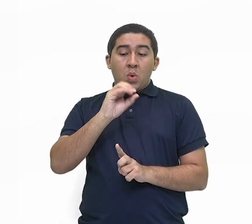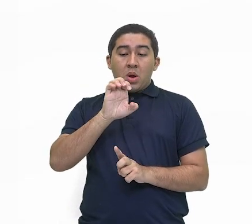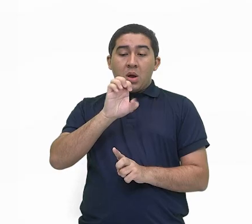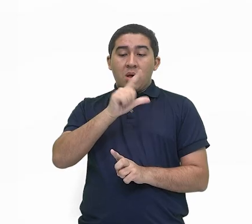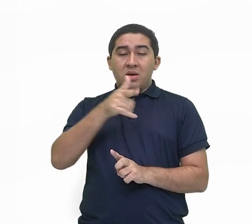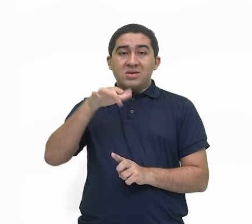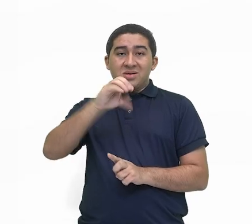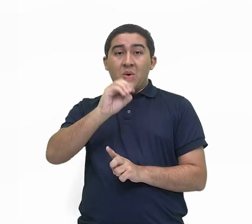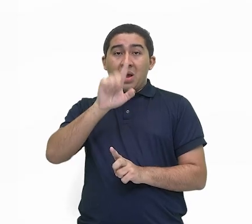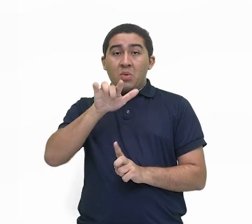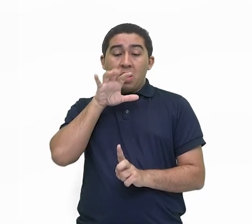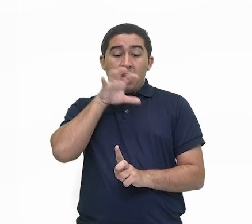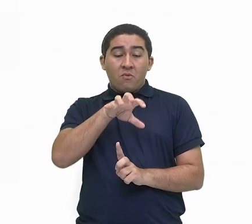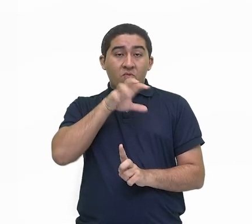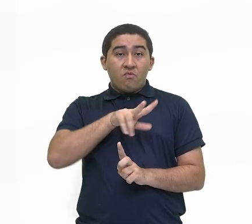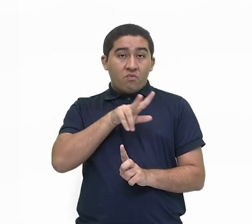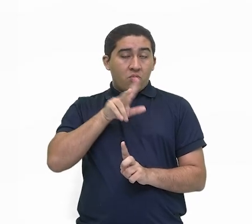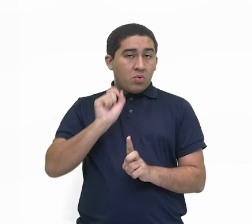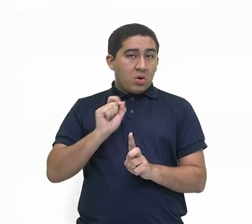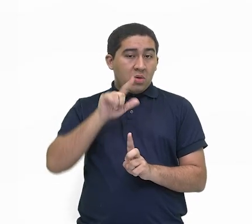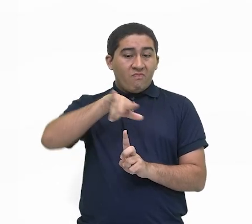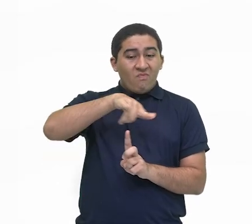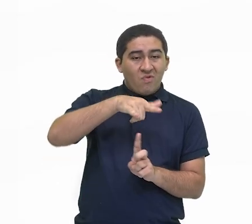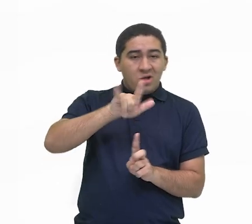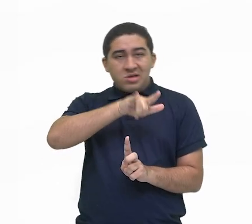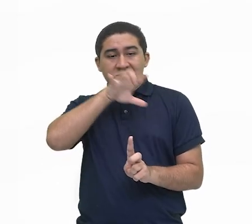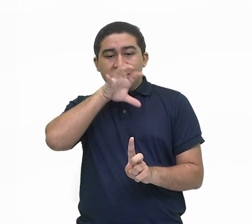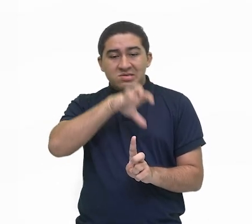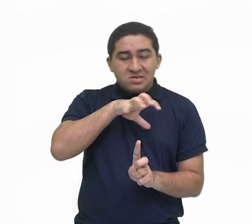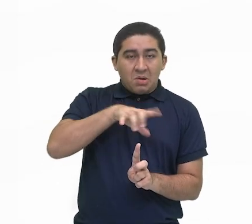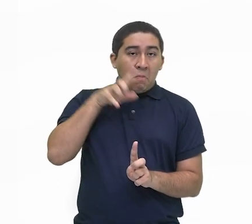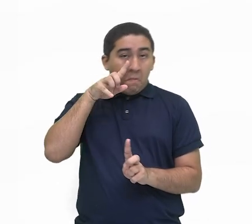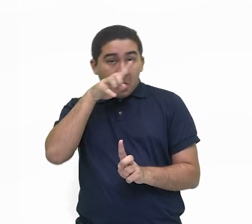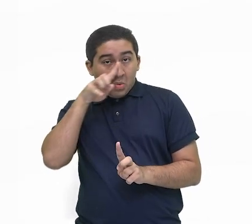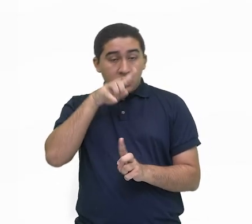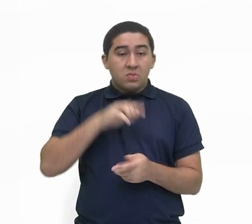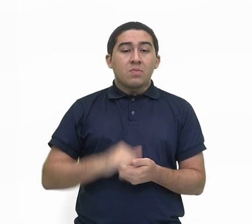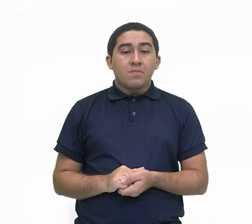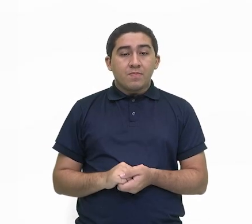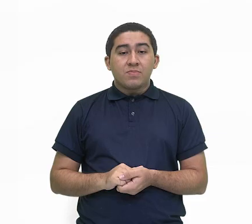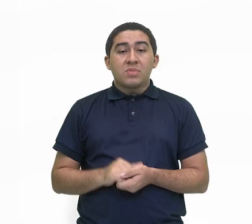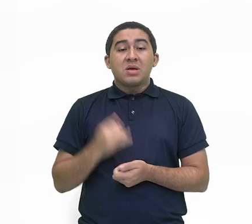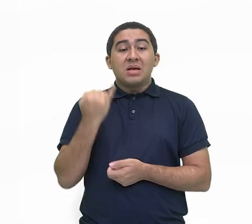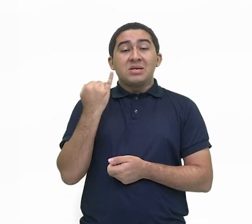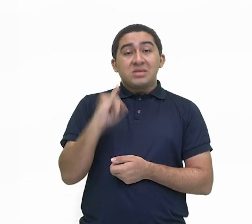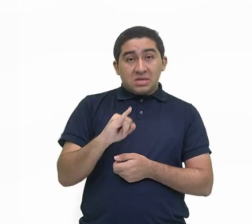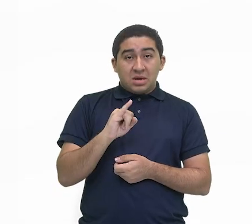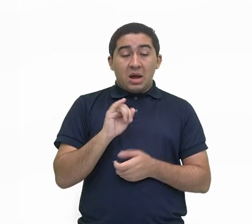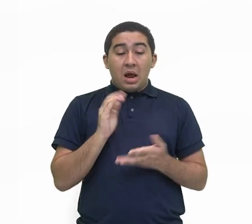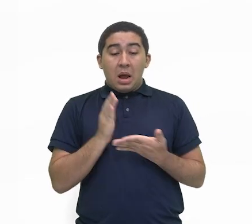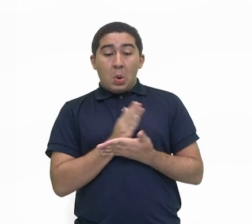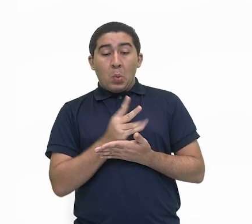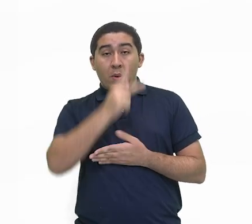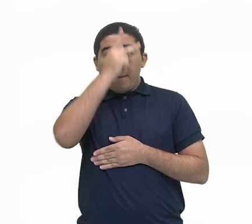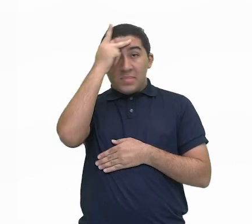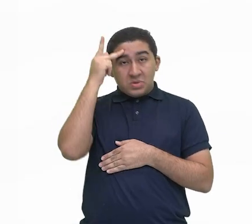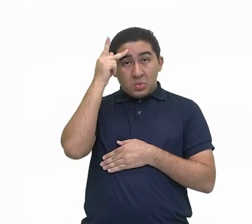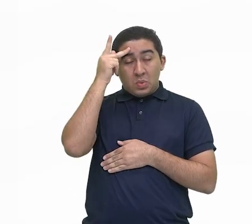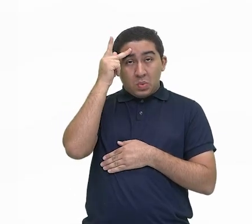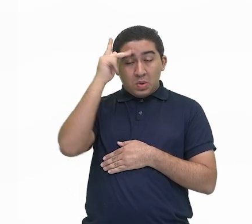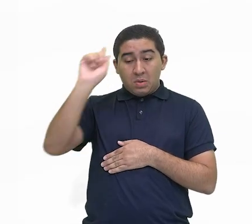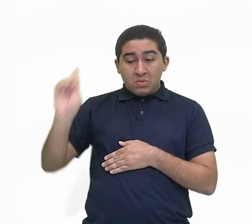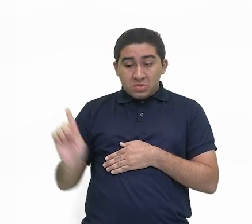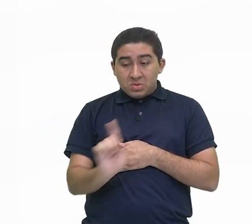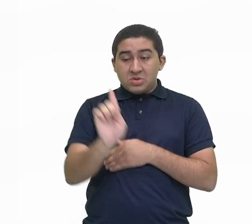a ameaça da força. Então, se um poder, tá? Se alguém chegou ao